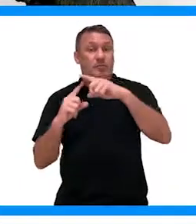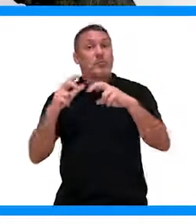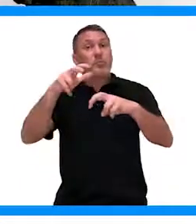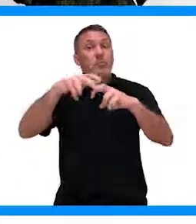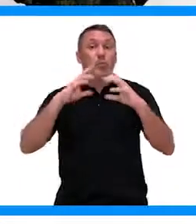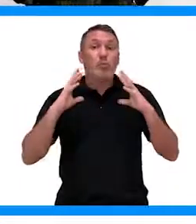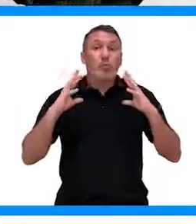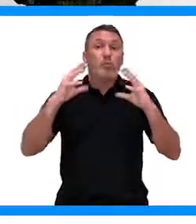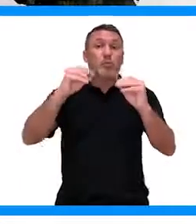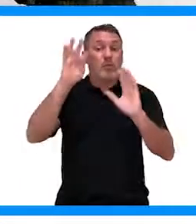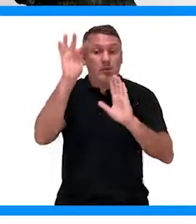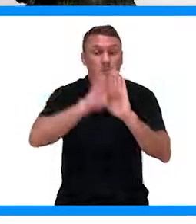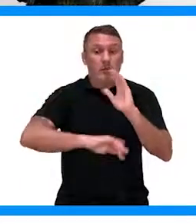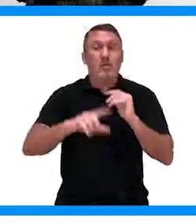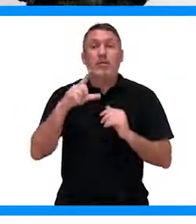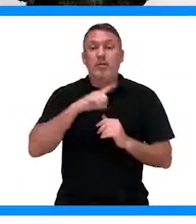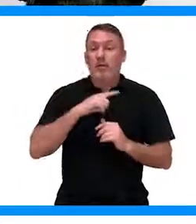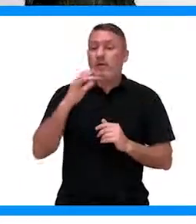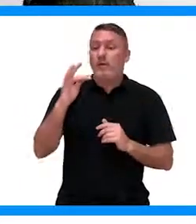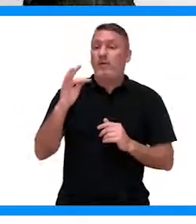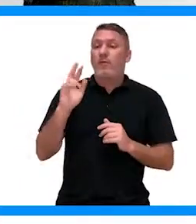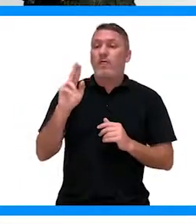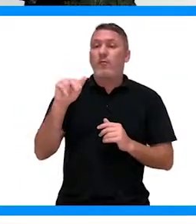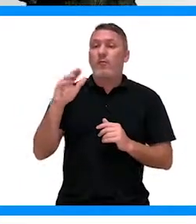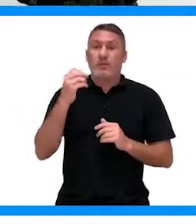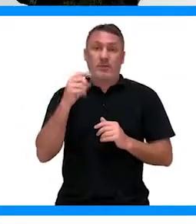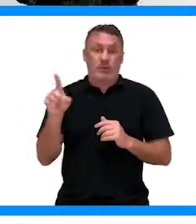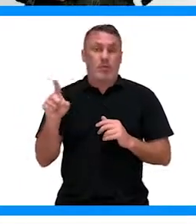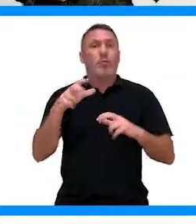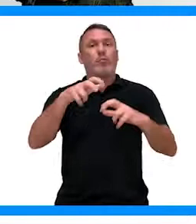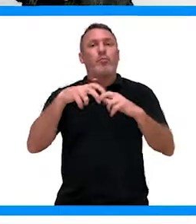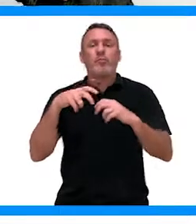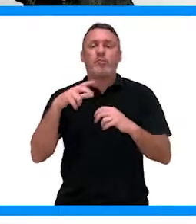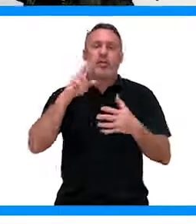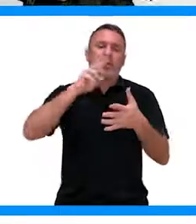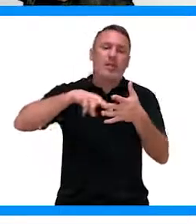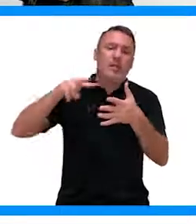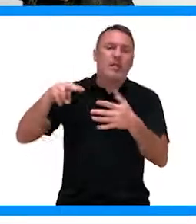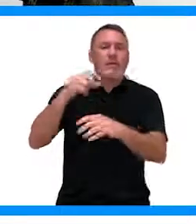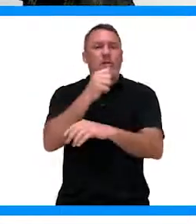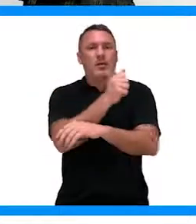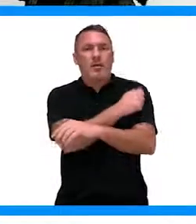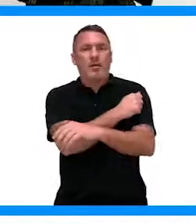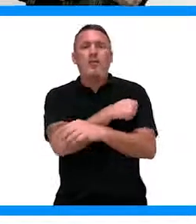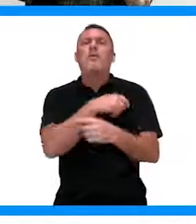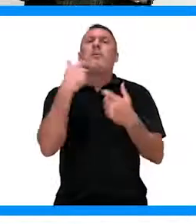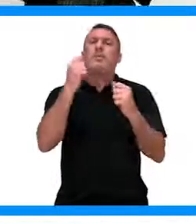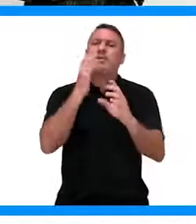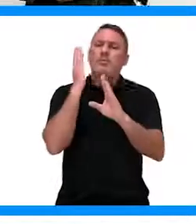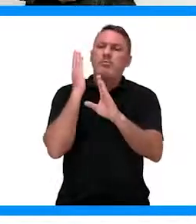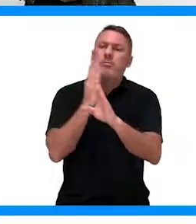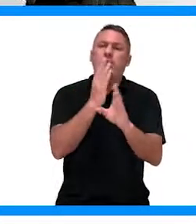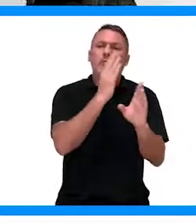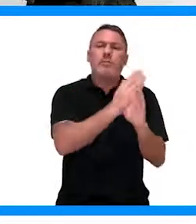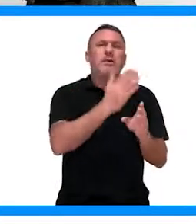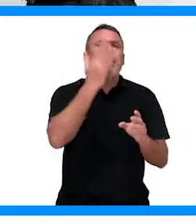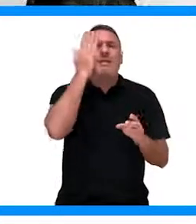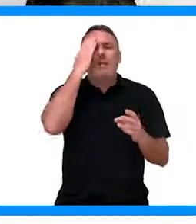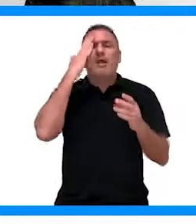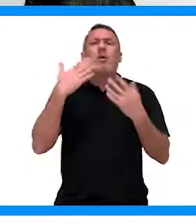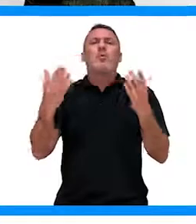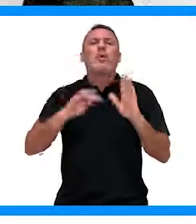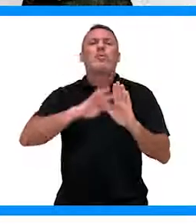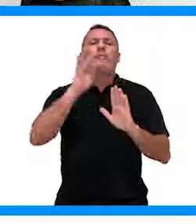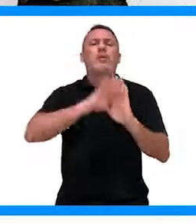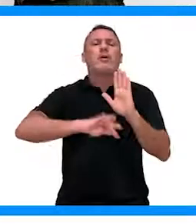todos os textos, eles têm uma função. E é isso que nós, como leitores ou estudantes, temos que identificar. Qual é a função de